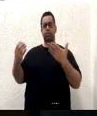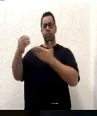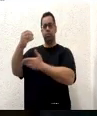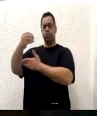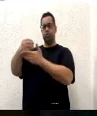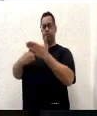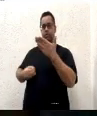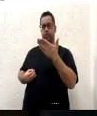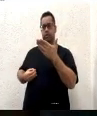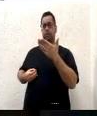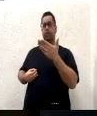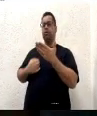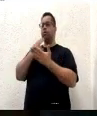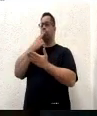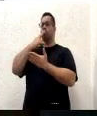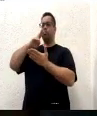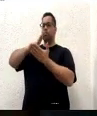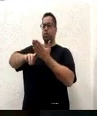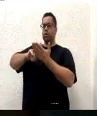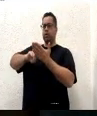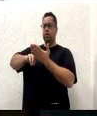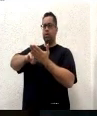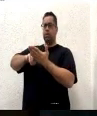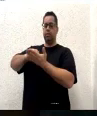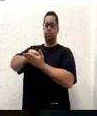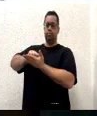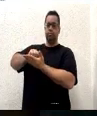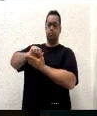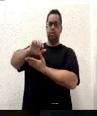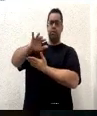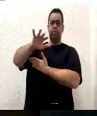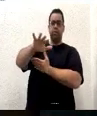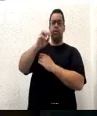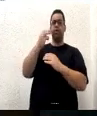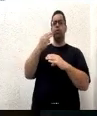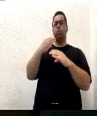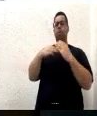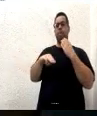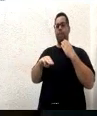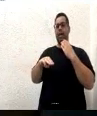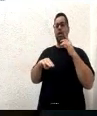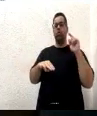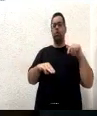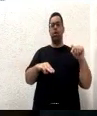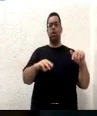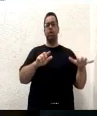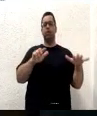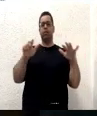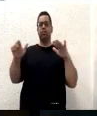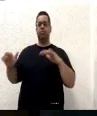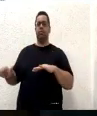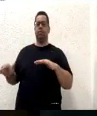demais correspondências são enviados aos senhores e senhoras através do e-mail ao decorrer da semana.